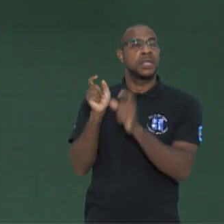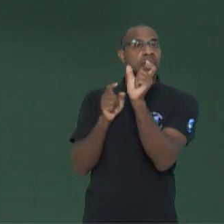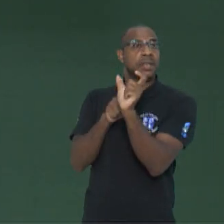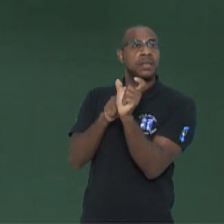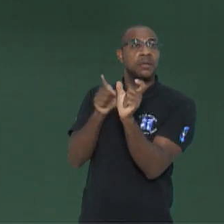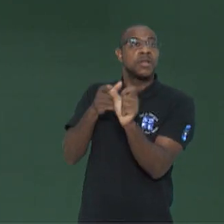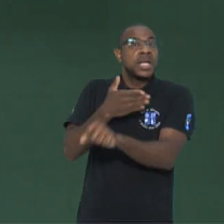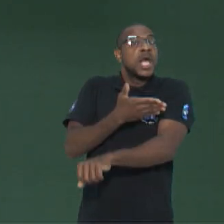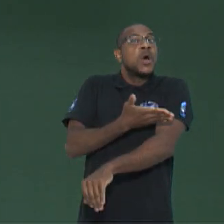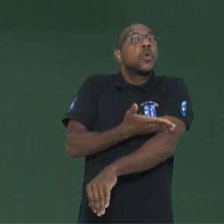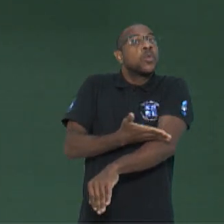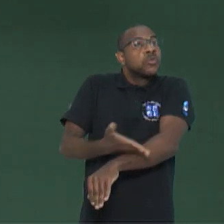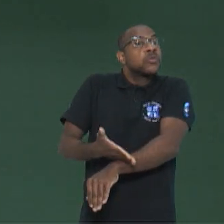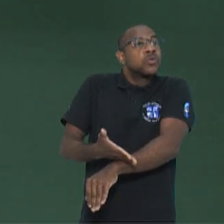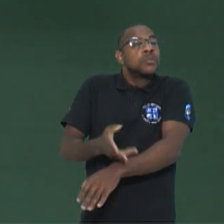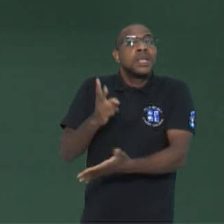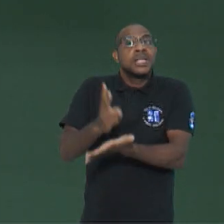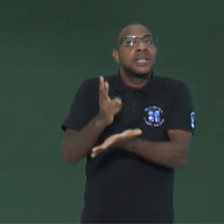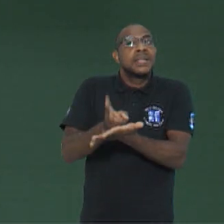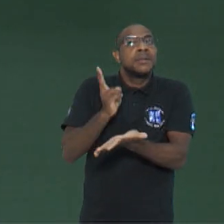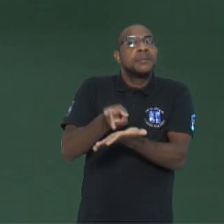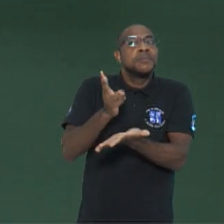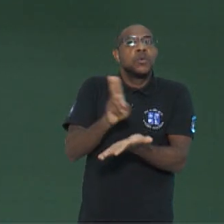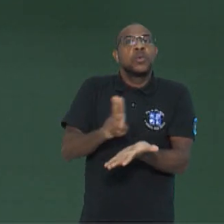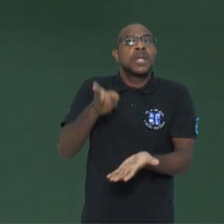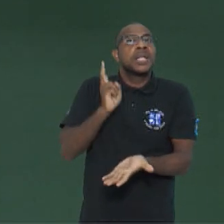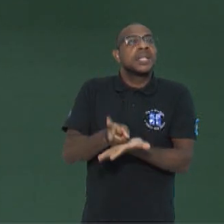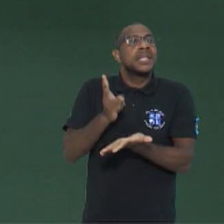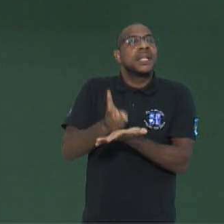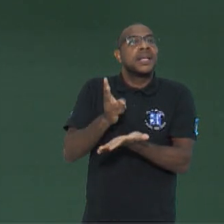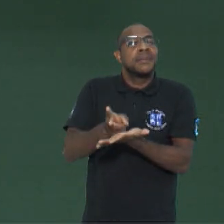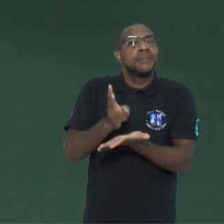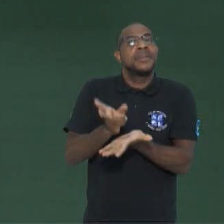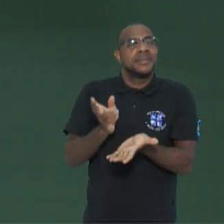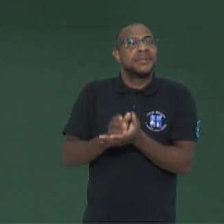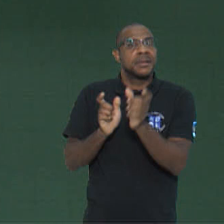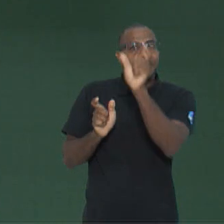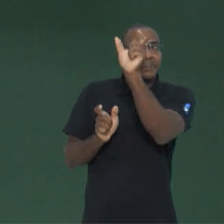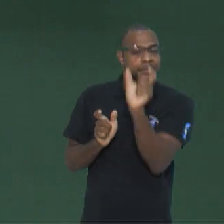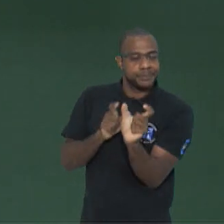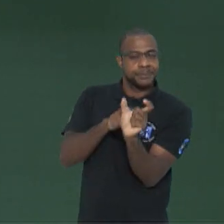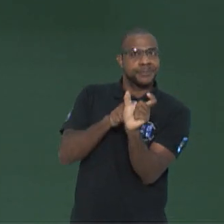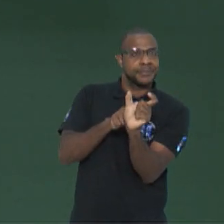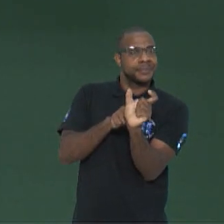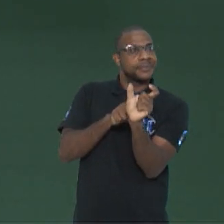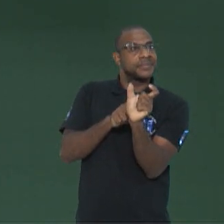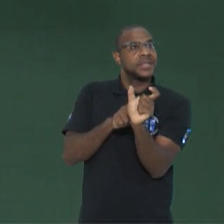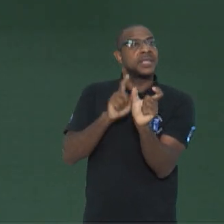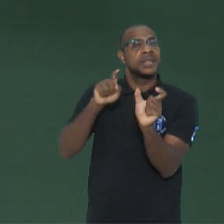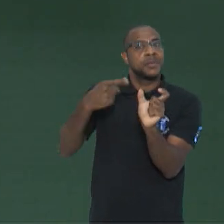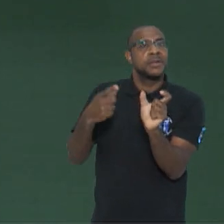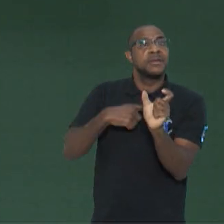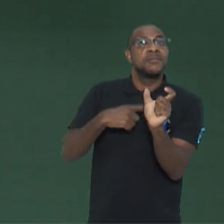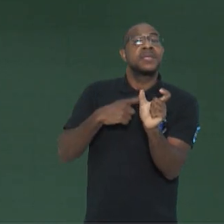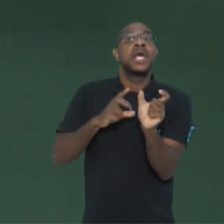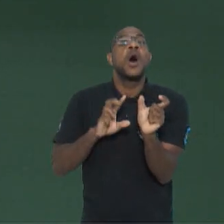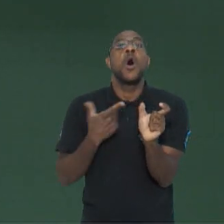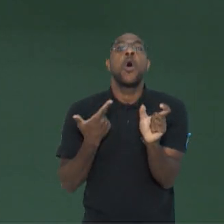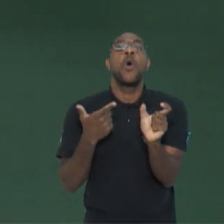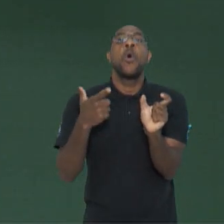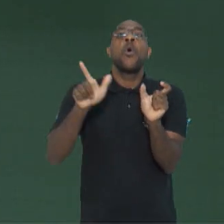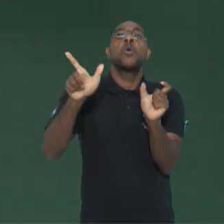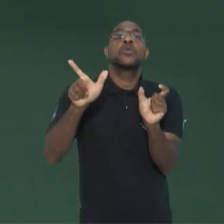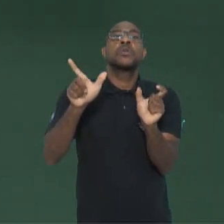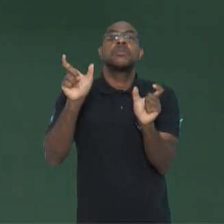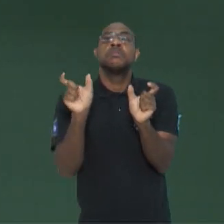se acostuma a usar sempre o mesmo elemento coesivo. Aí vocês vão tendo outros elementos coesivos